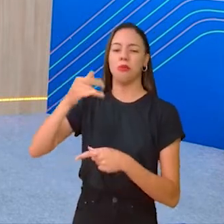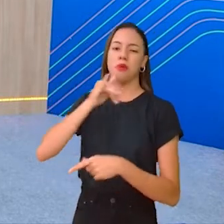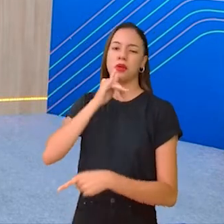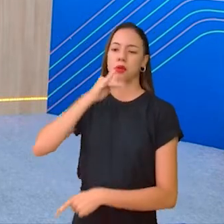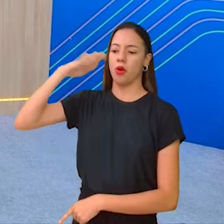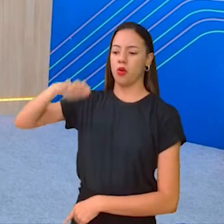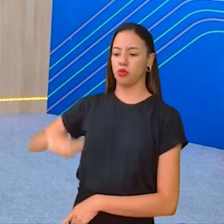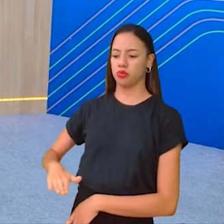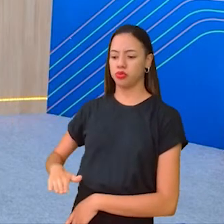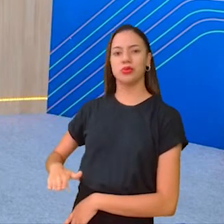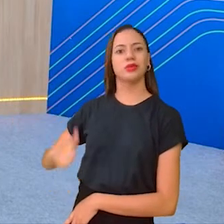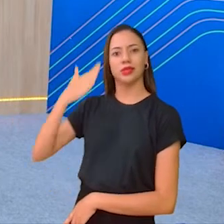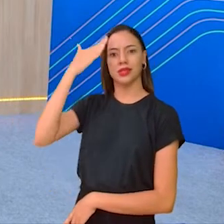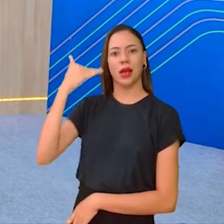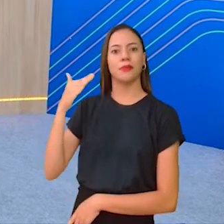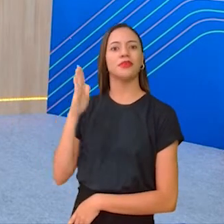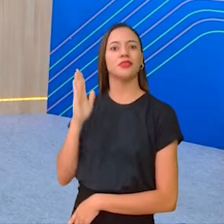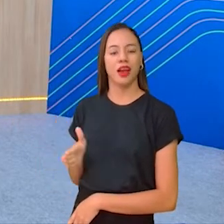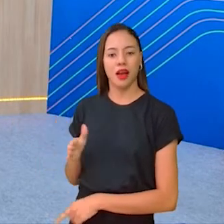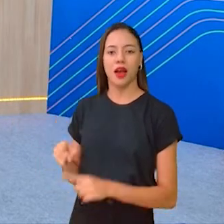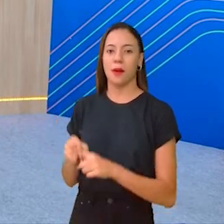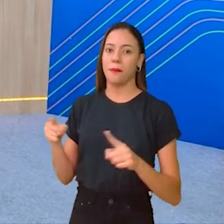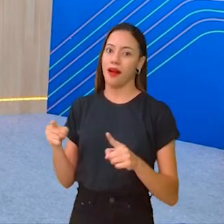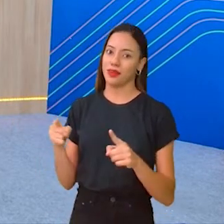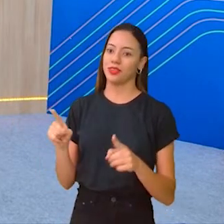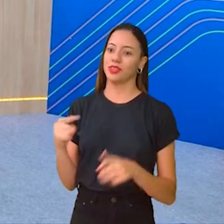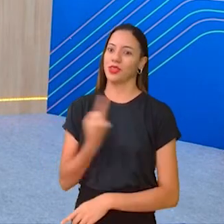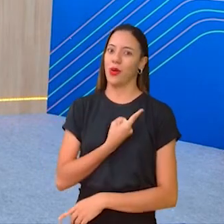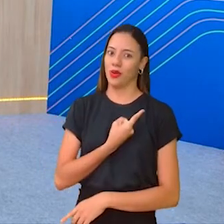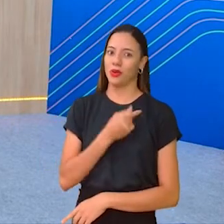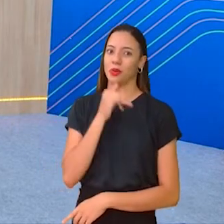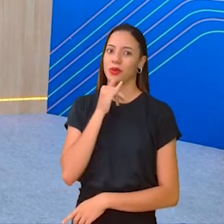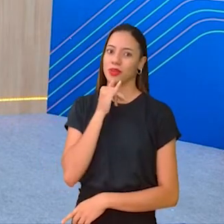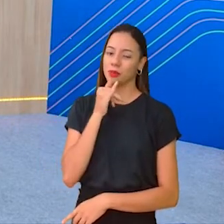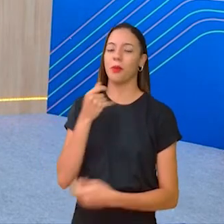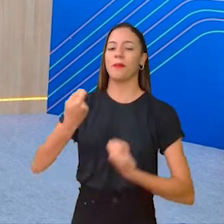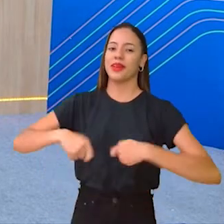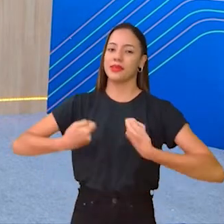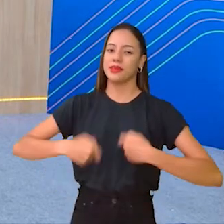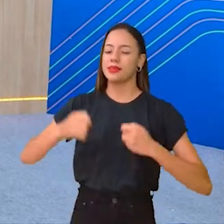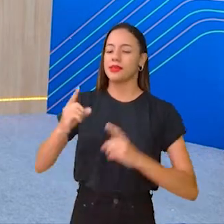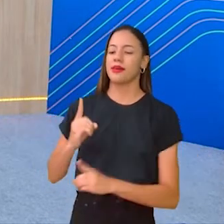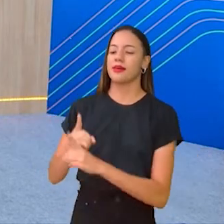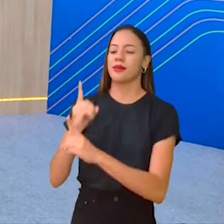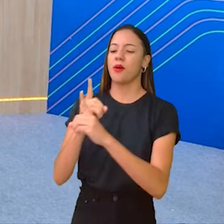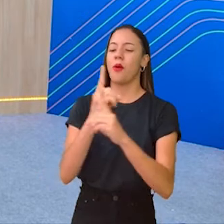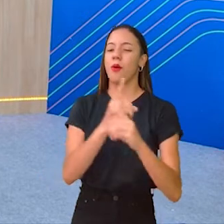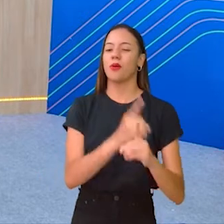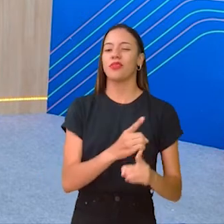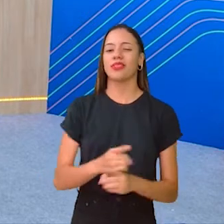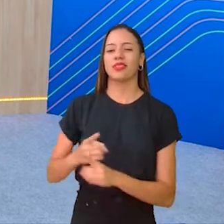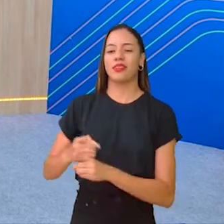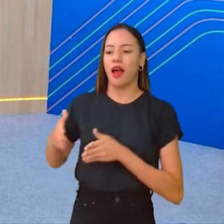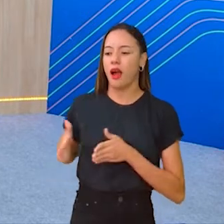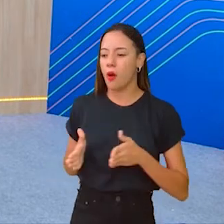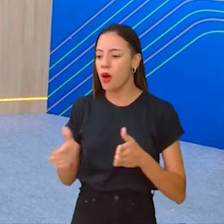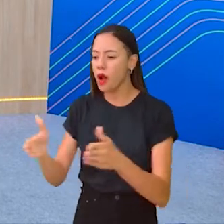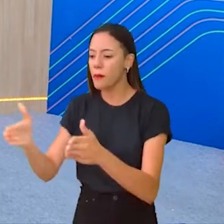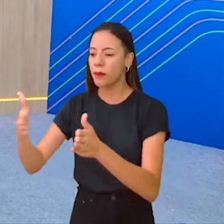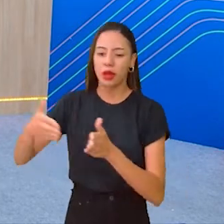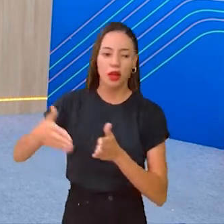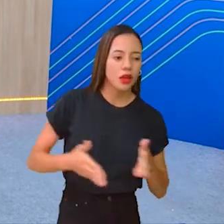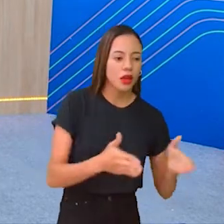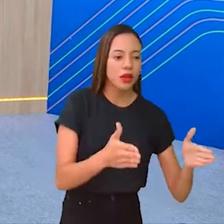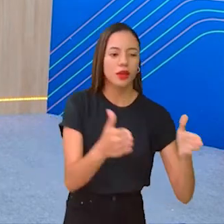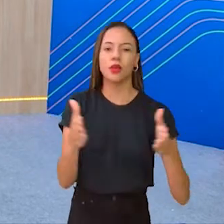Né? Mas às vezes os réis mortais ali como nós temos que ali, ó, aí achando... Muitos caminhos. Né? Volta esses caminhos, né?